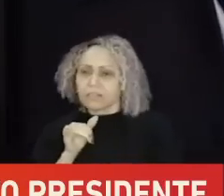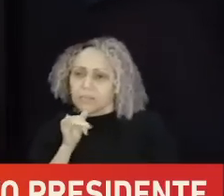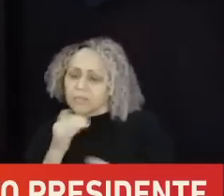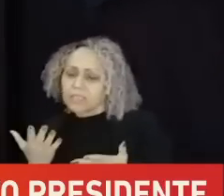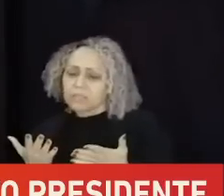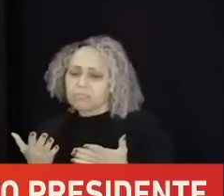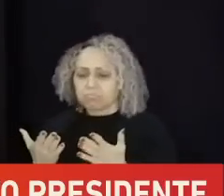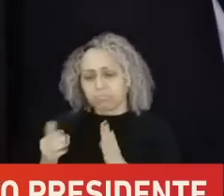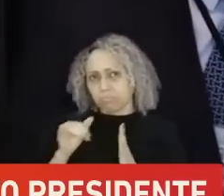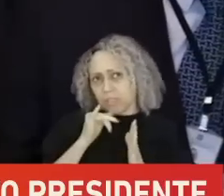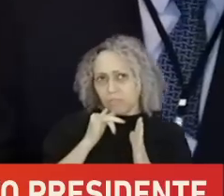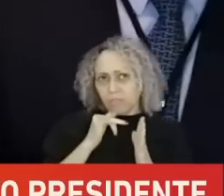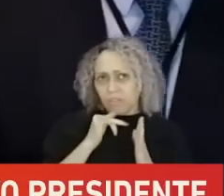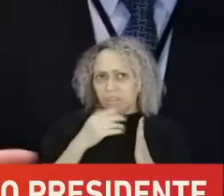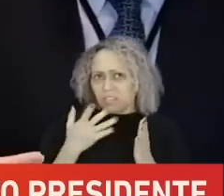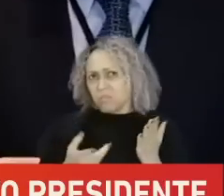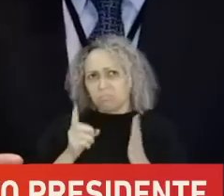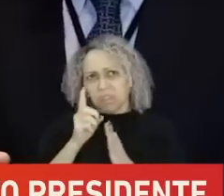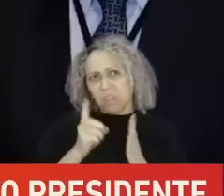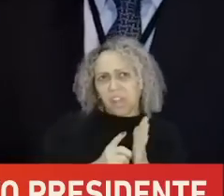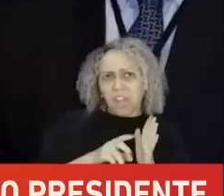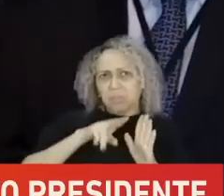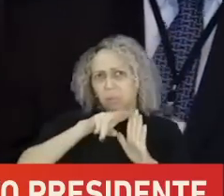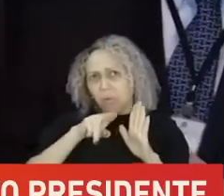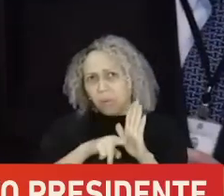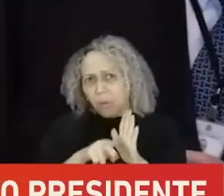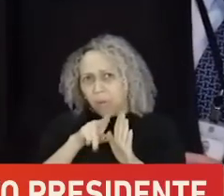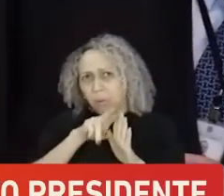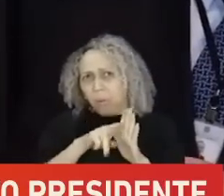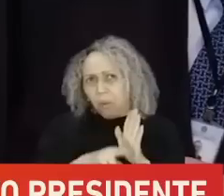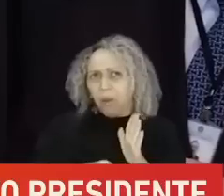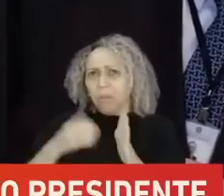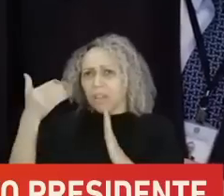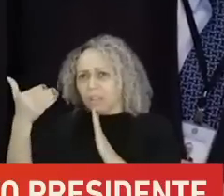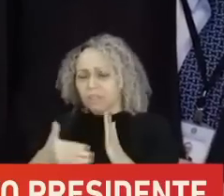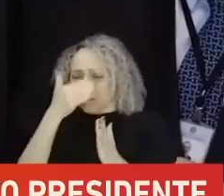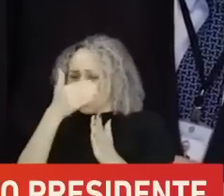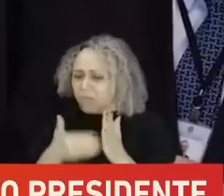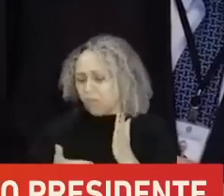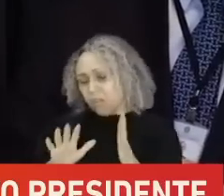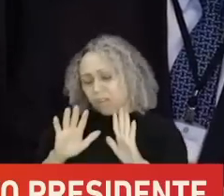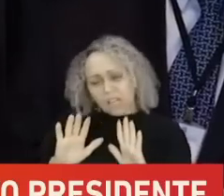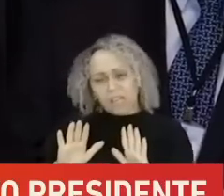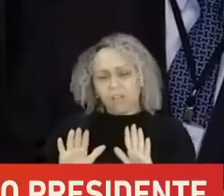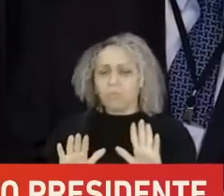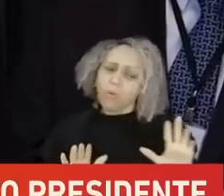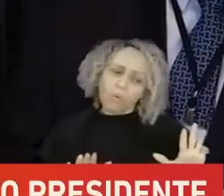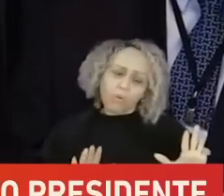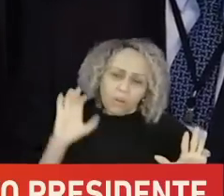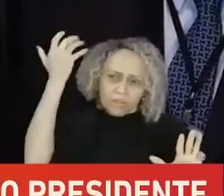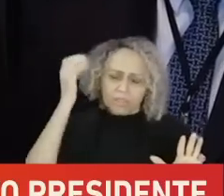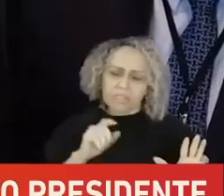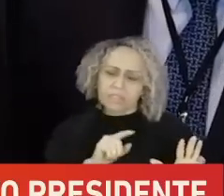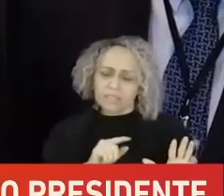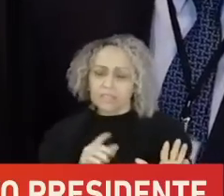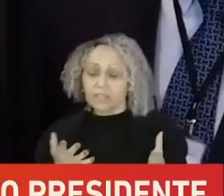no último ciclo de governo, uma grande oportunidade de privatizar tanto o BNDES como a Petrobras